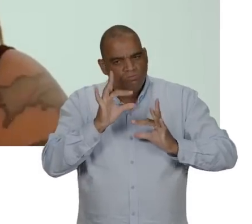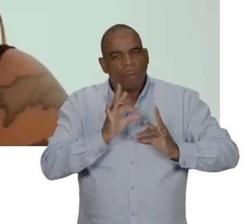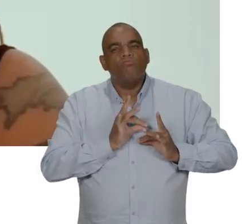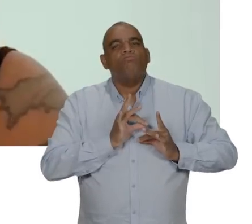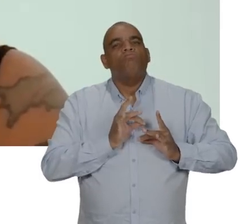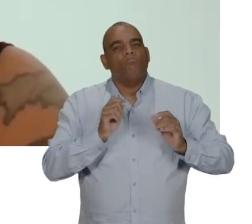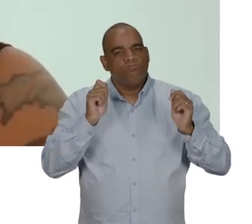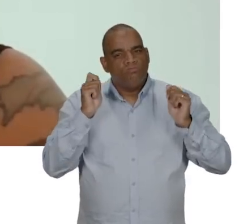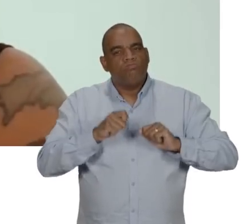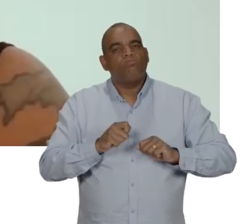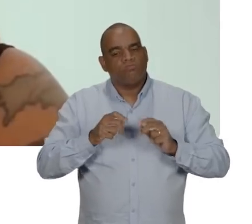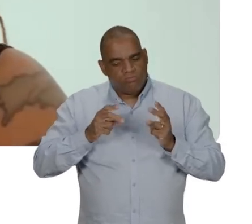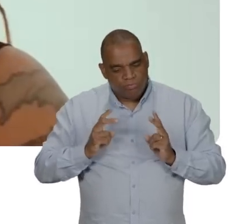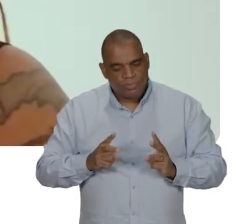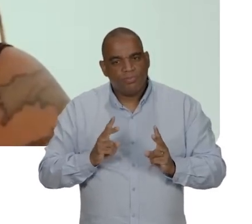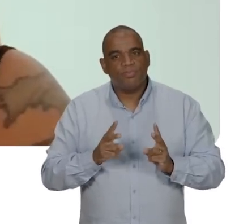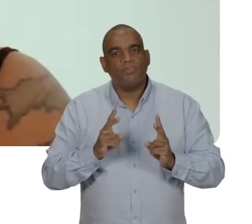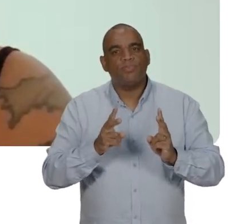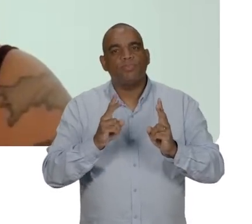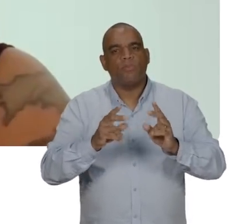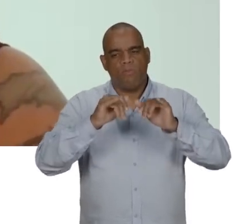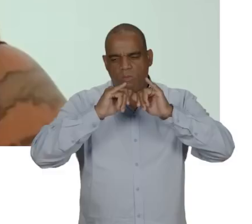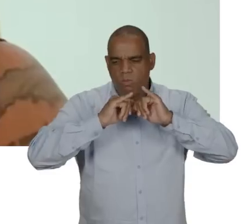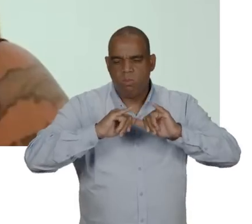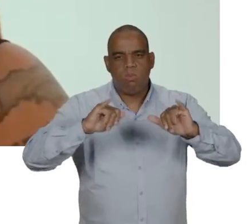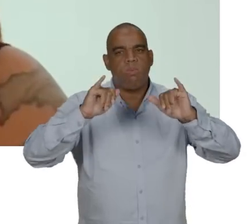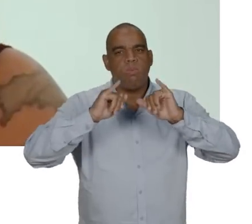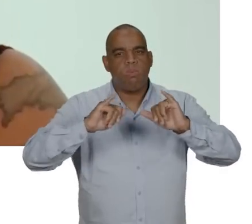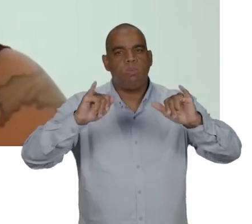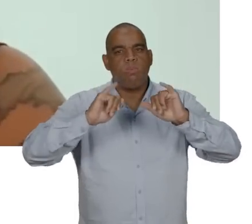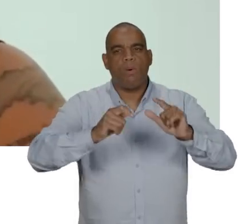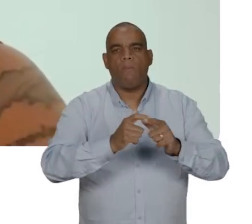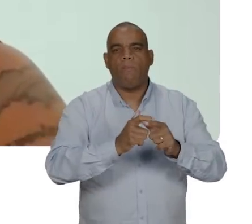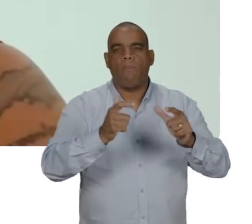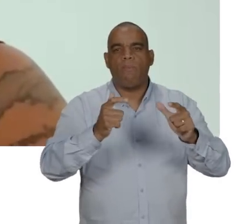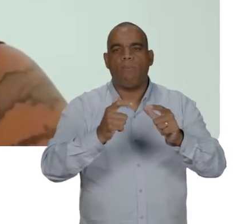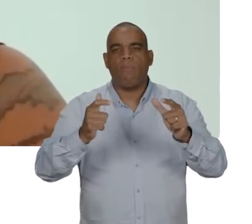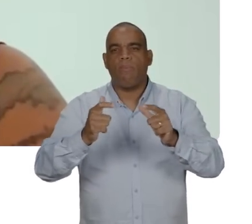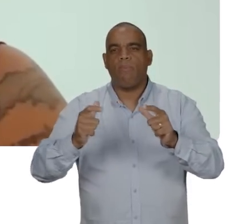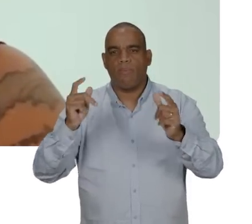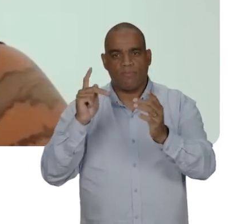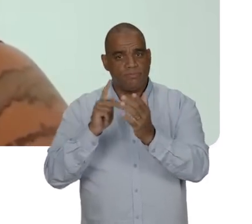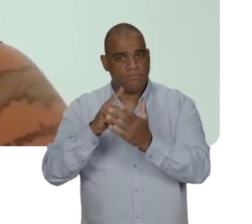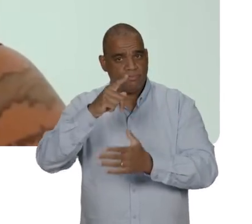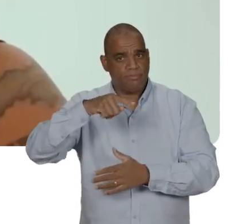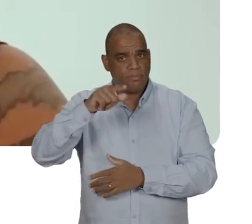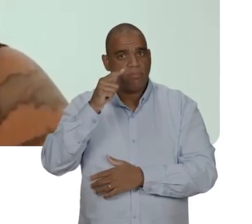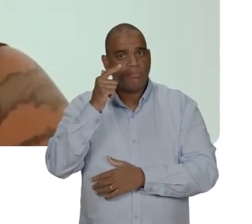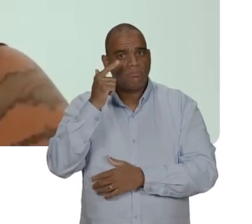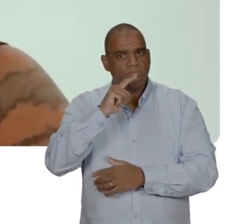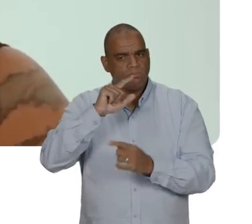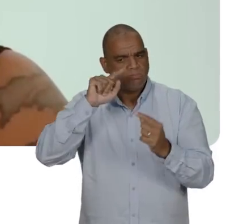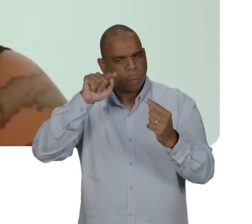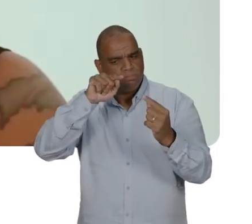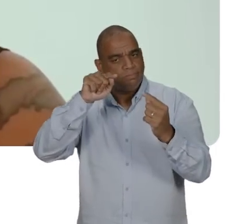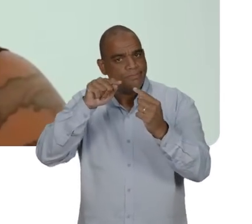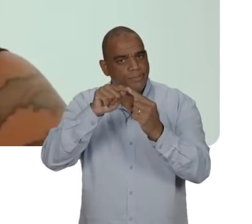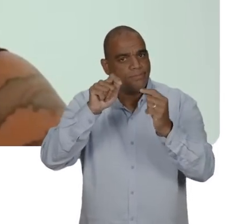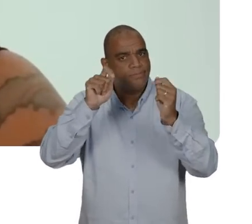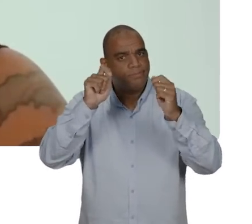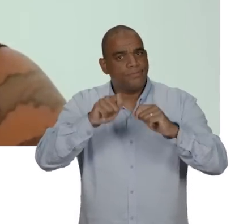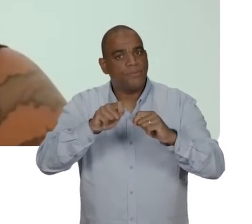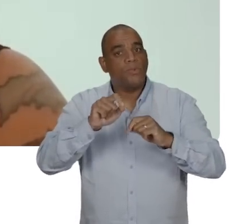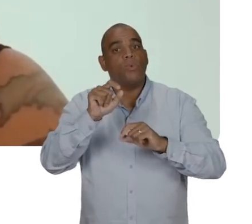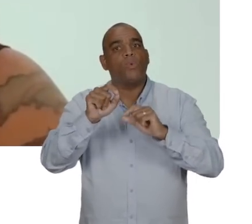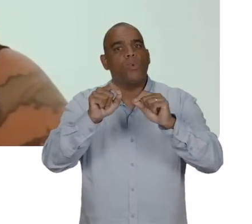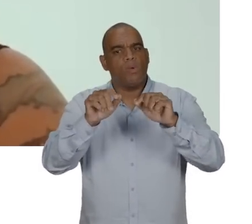possam inspirar, né, a existência, a multiplicação dessas iniciativas para que a gente possa de verdade